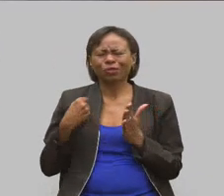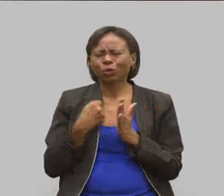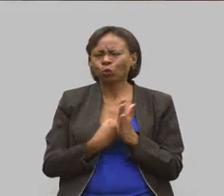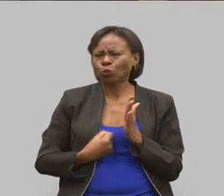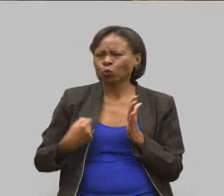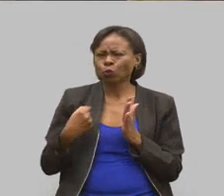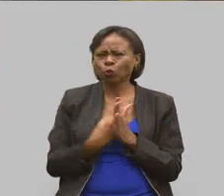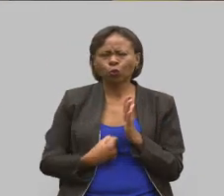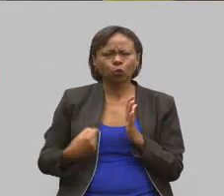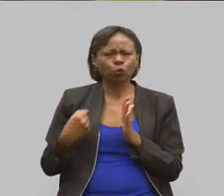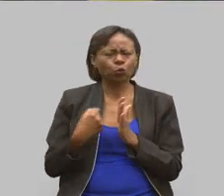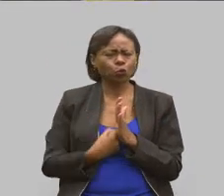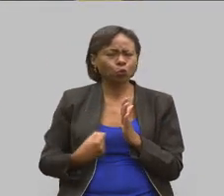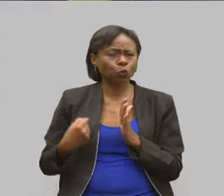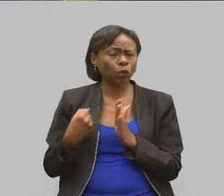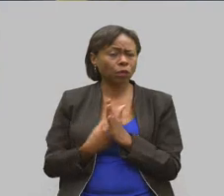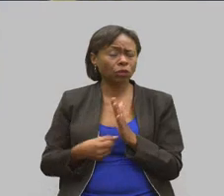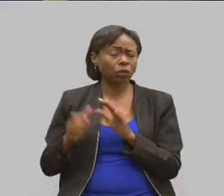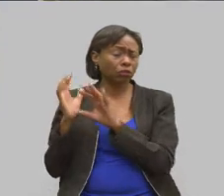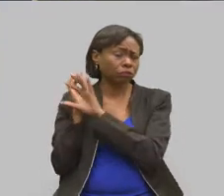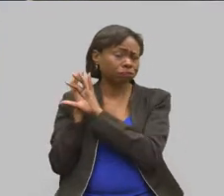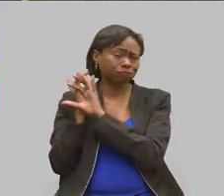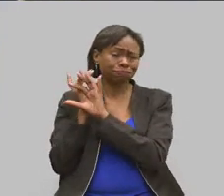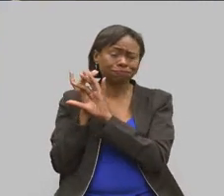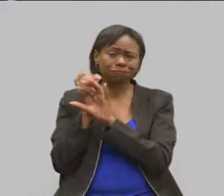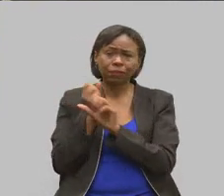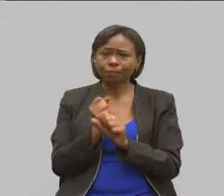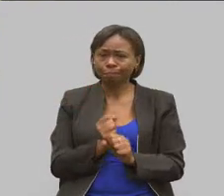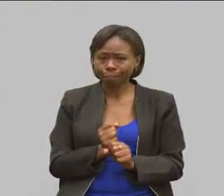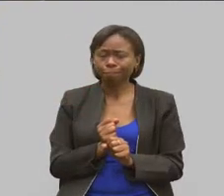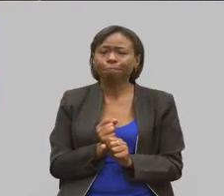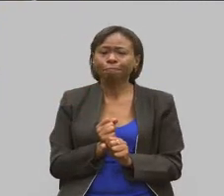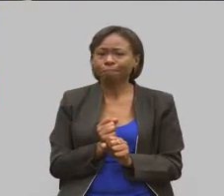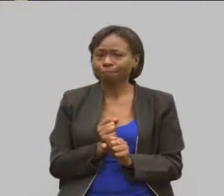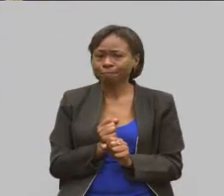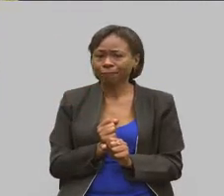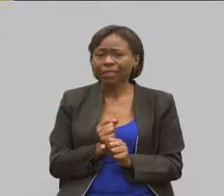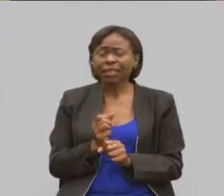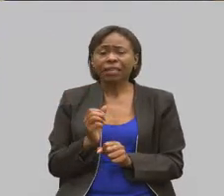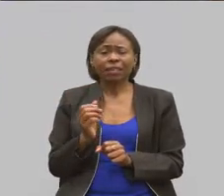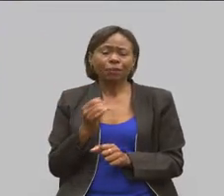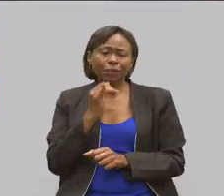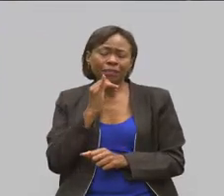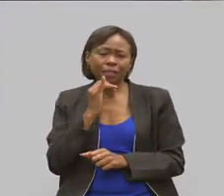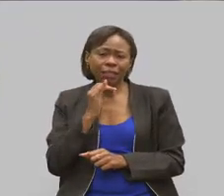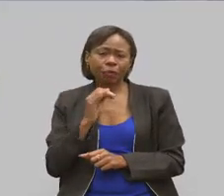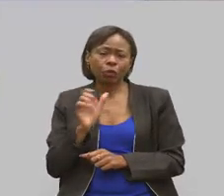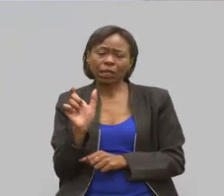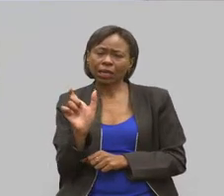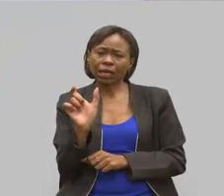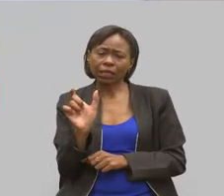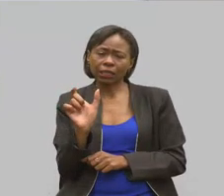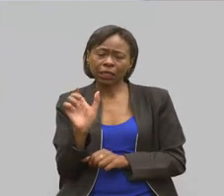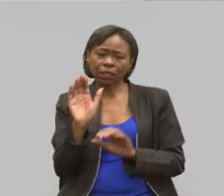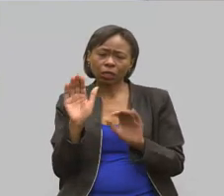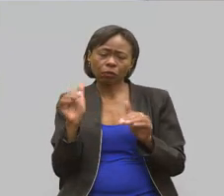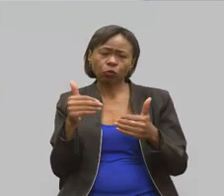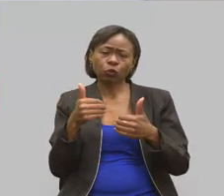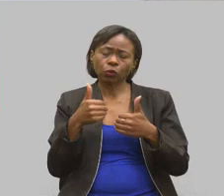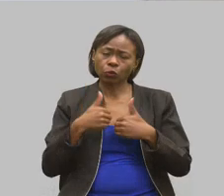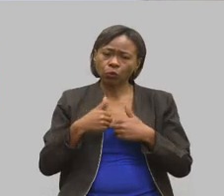carteira né Eh da pessoa com teia desde a CP teia até mesmo a garantia de laudo multiprofissional para acesso a